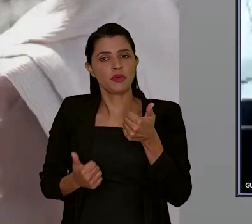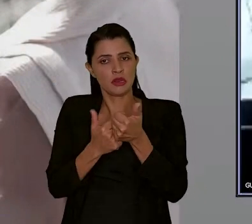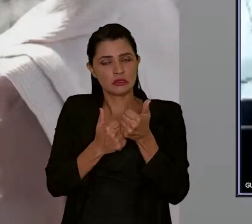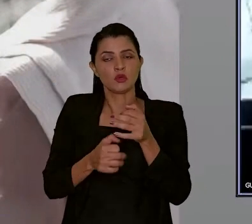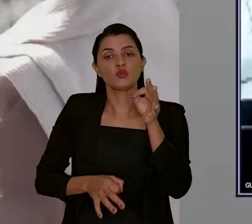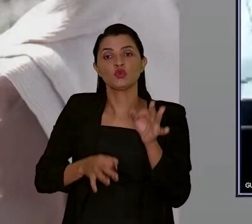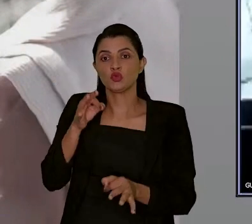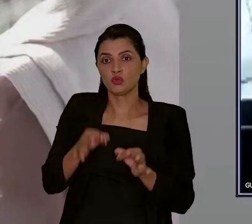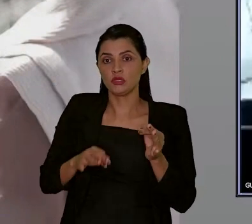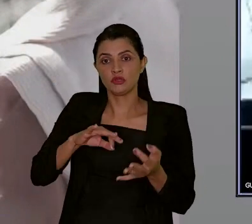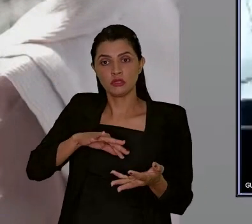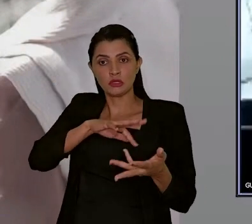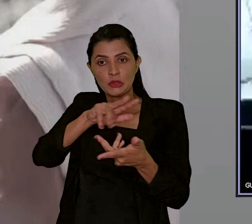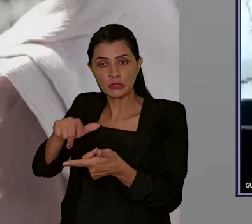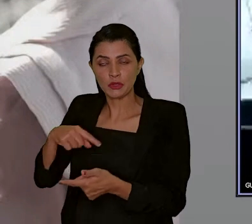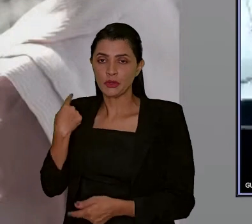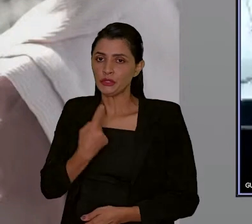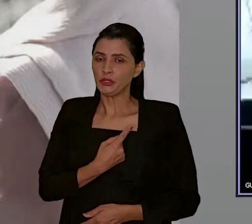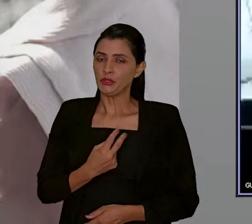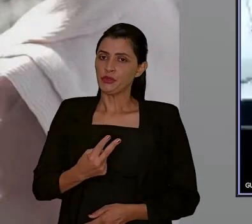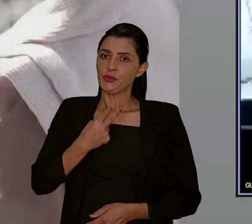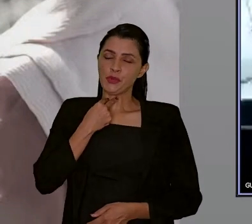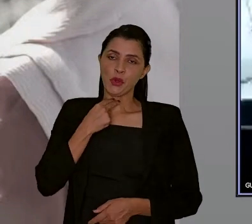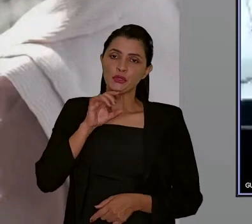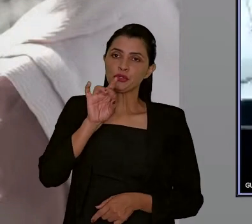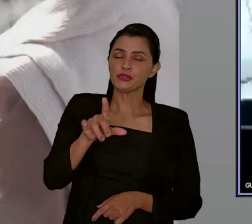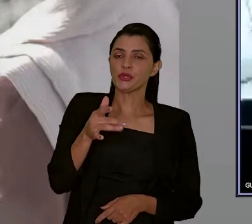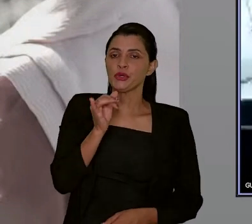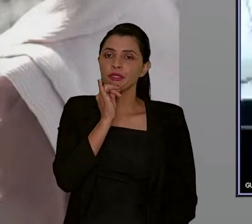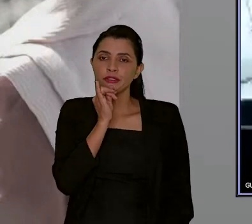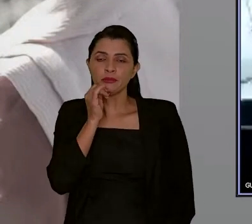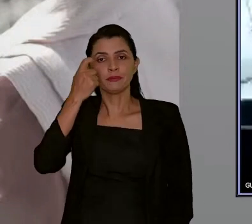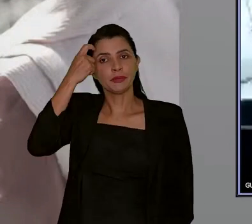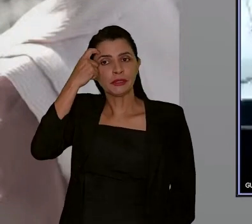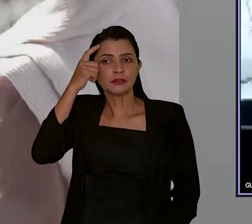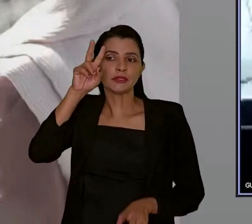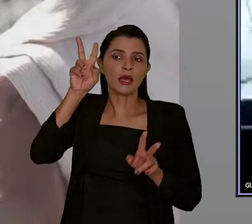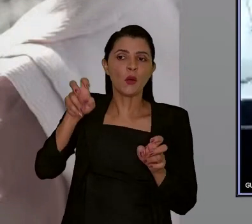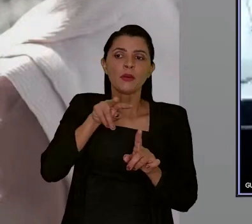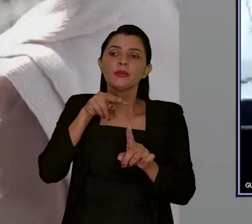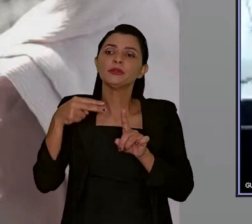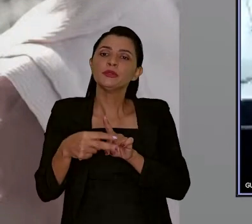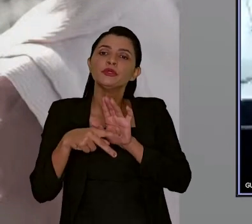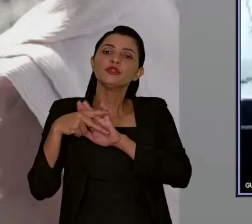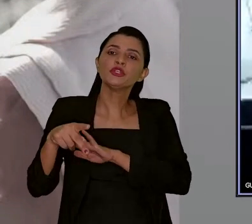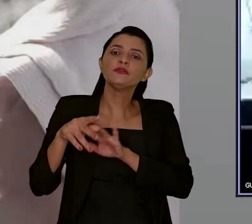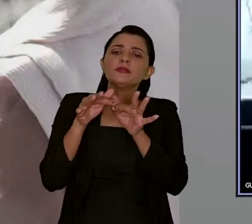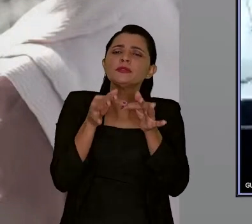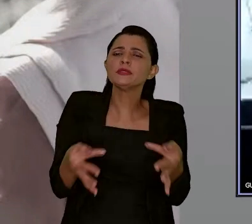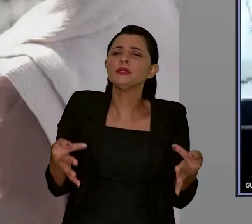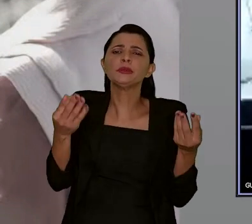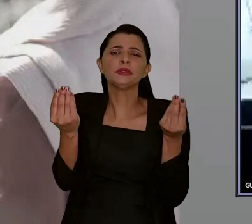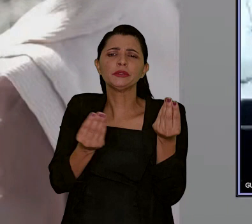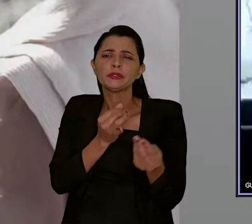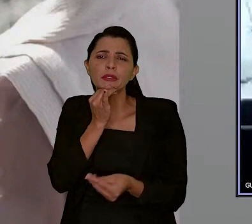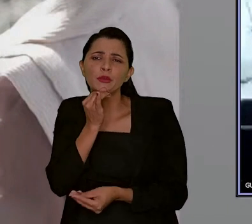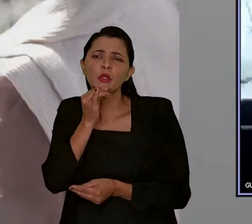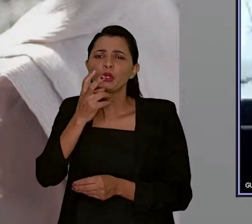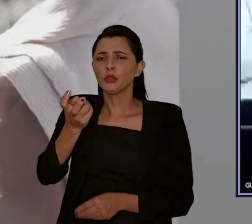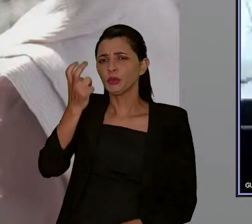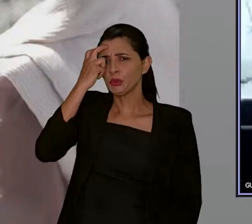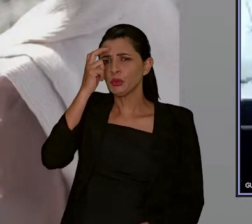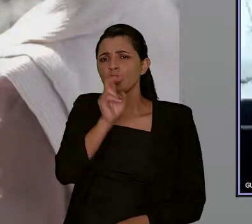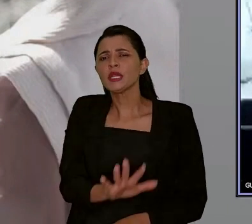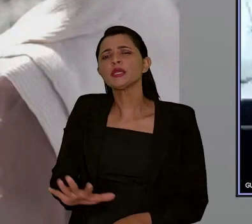não podemos simplesmente, então, pensar sob uma perspectiva pura e simplesmente de uma cultura nacional. Porque